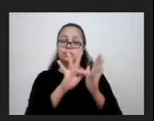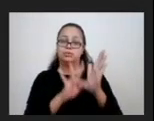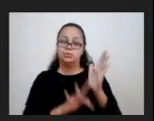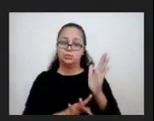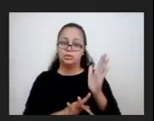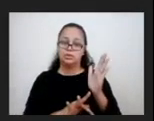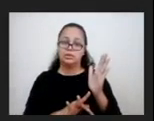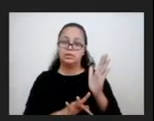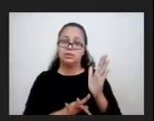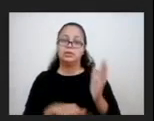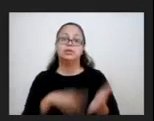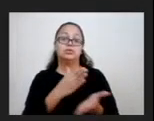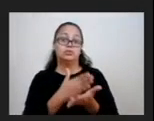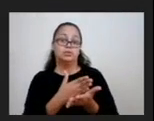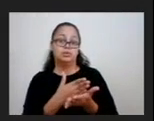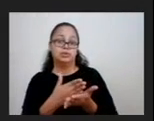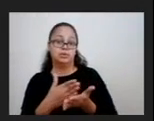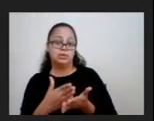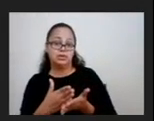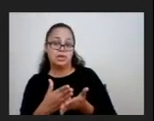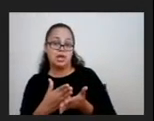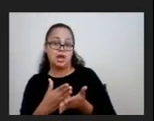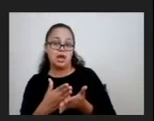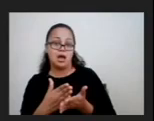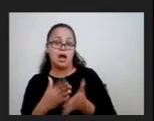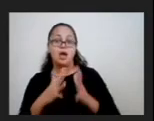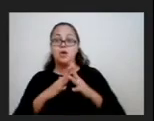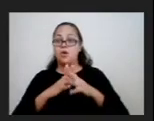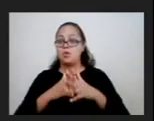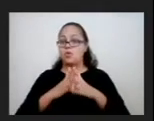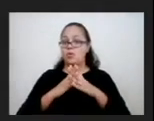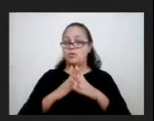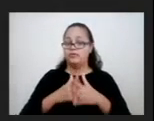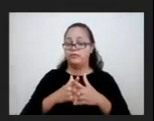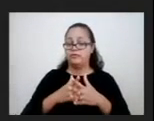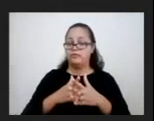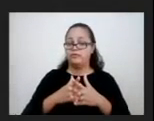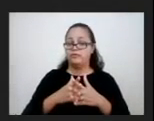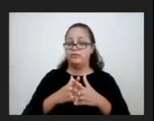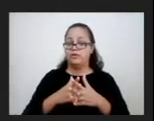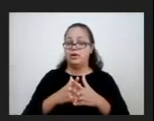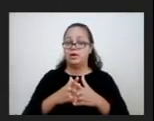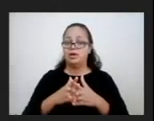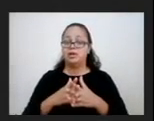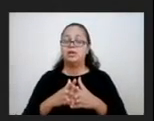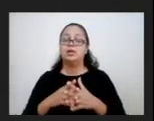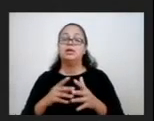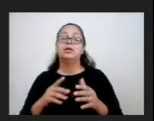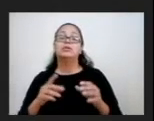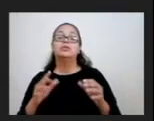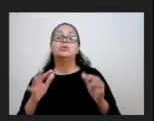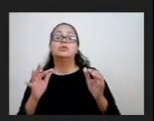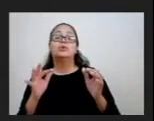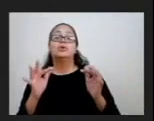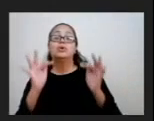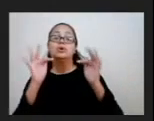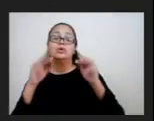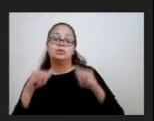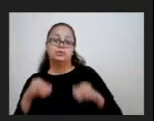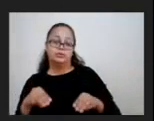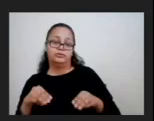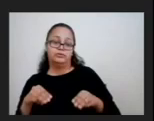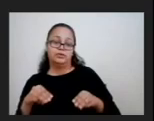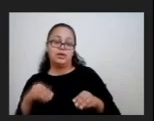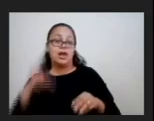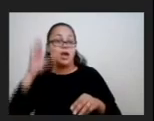chama de conflito, ele se complica, chega o clímax e o desfecho, que é o final. Cria um suspense,